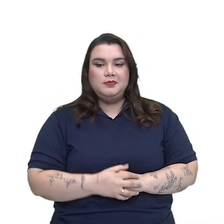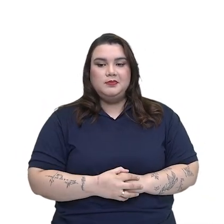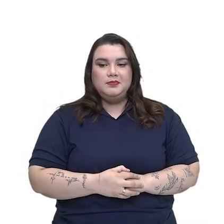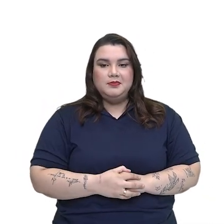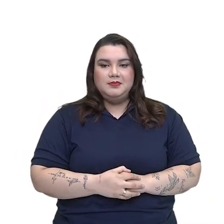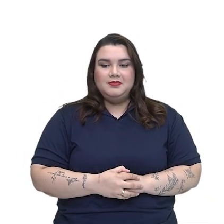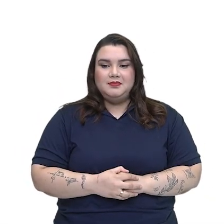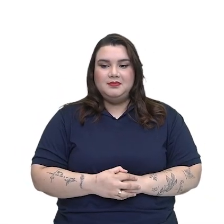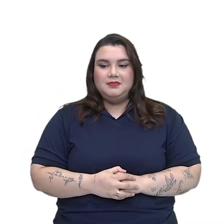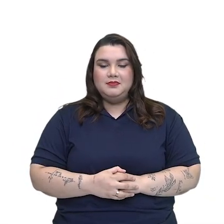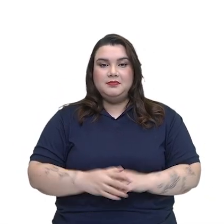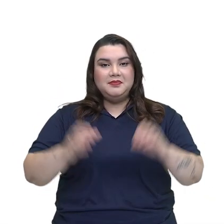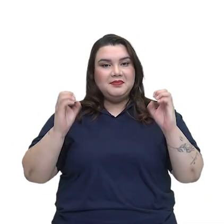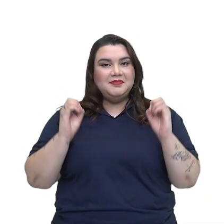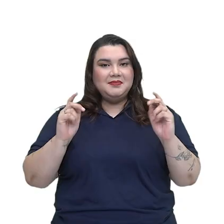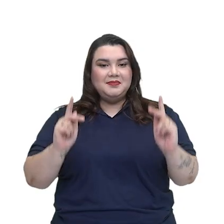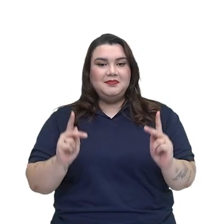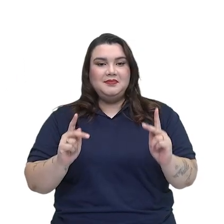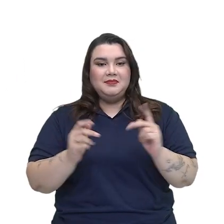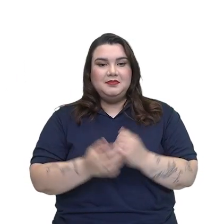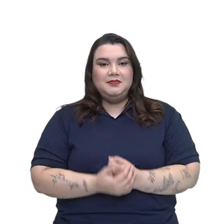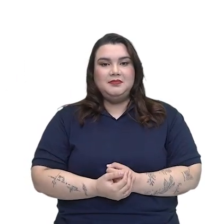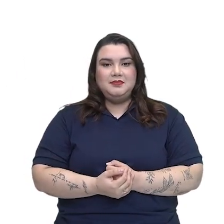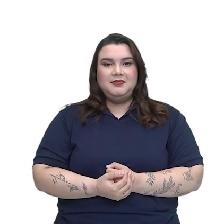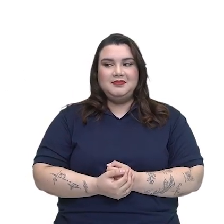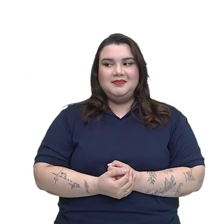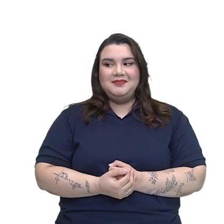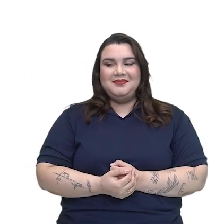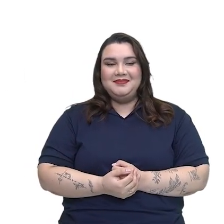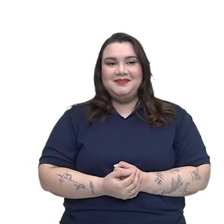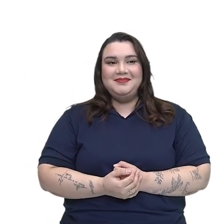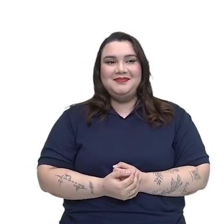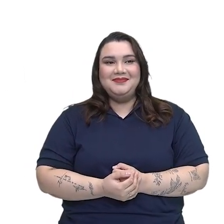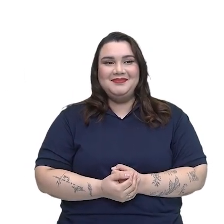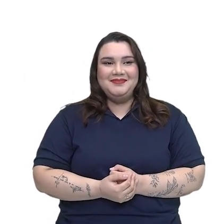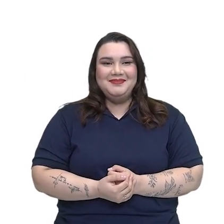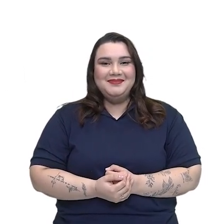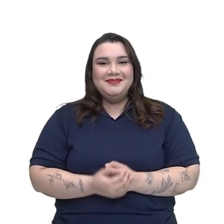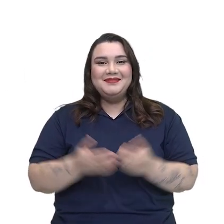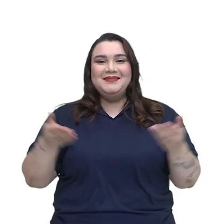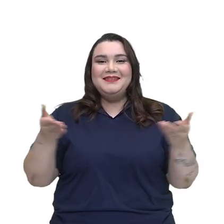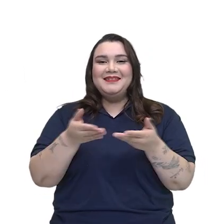0,027. Beleza, meu povo? Ó, tá aí o resultado,